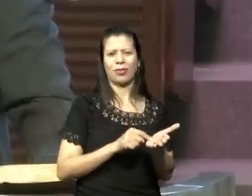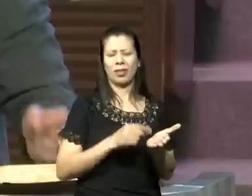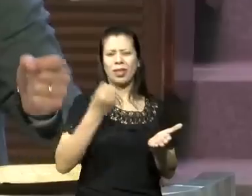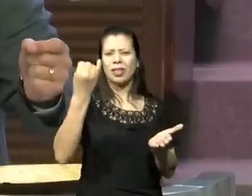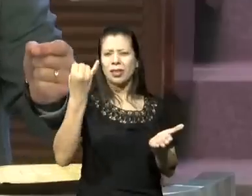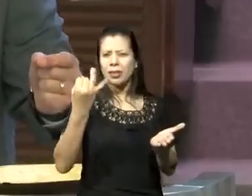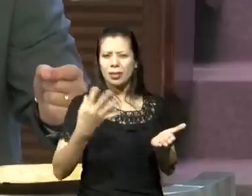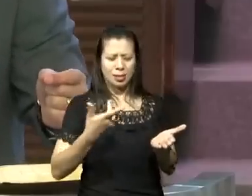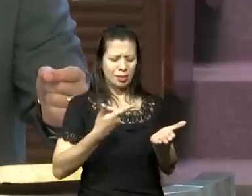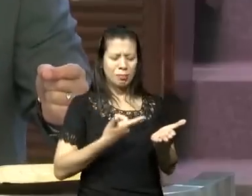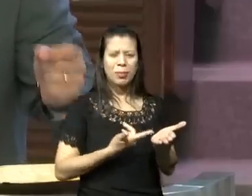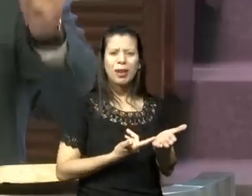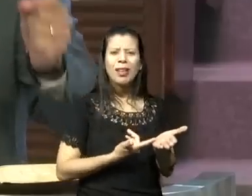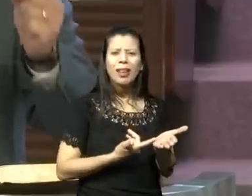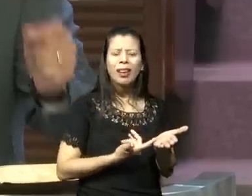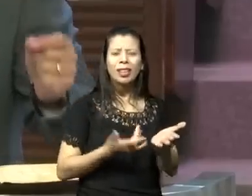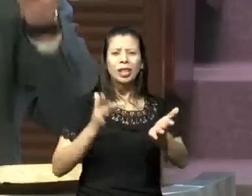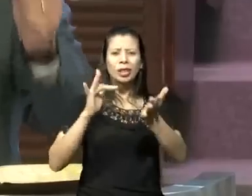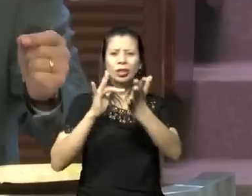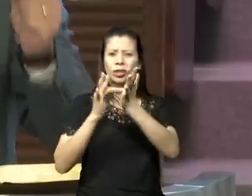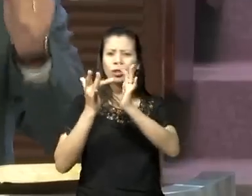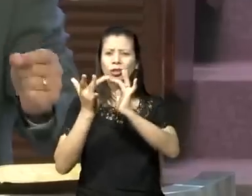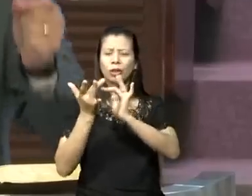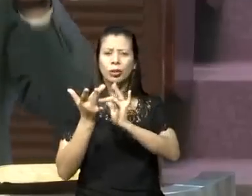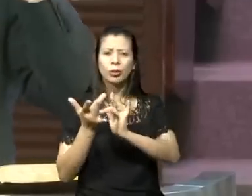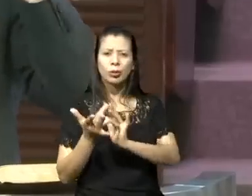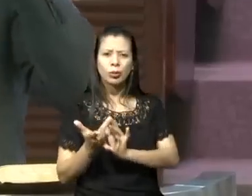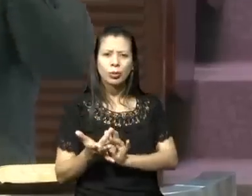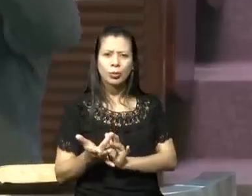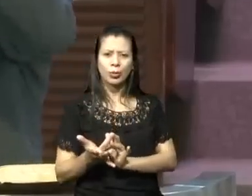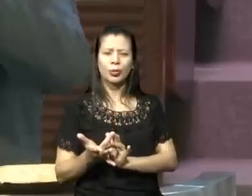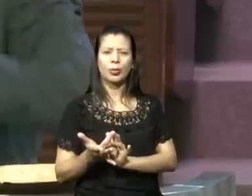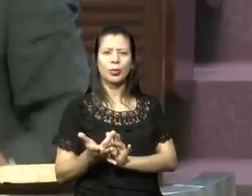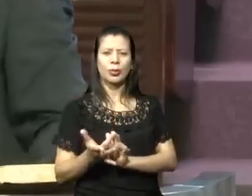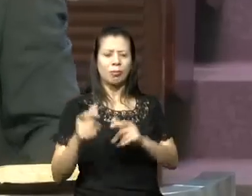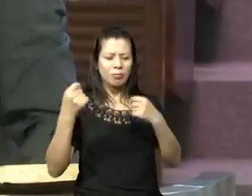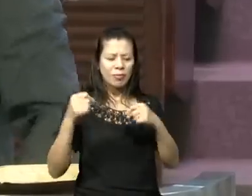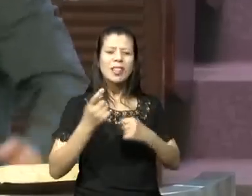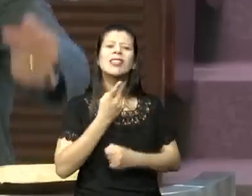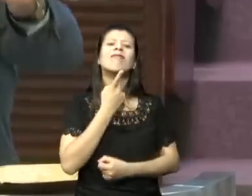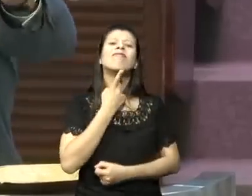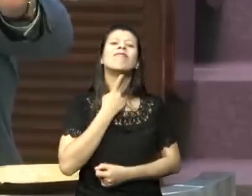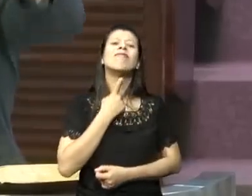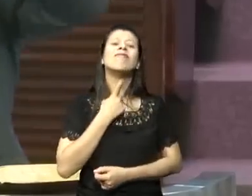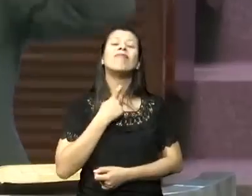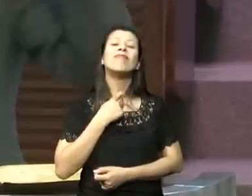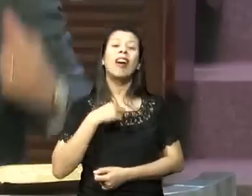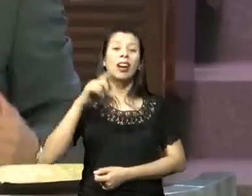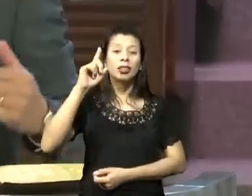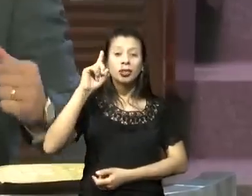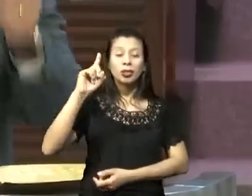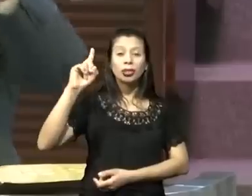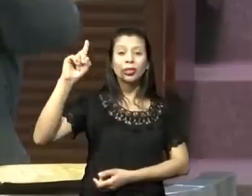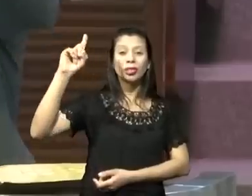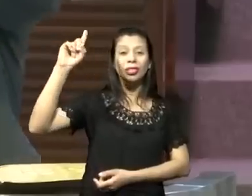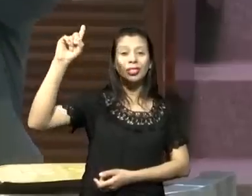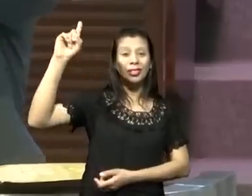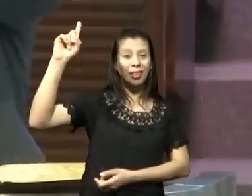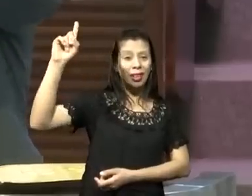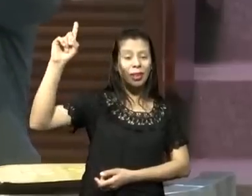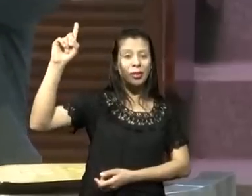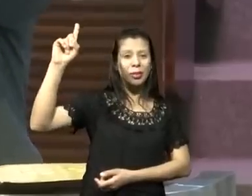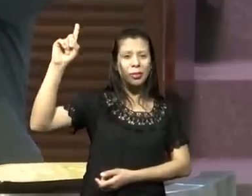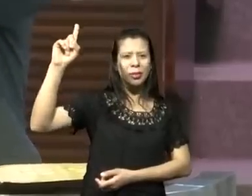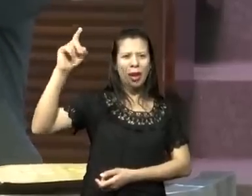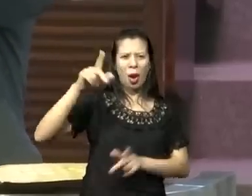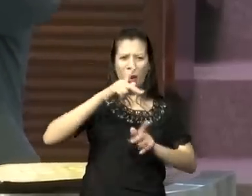Jesus diz assim vós fazeis as obras de vosso pai ele diziam que o pai deles é Abraão Jesus falou não não não